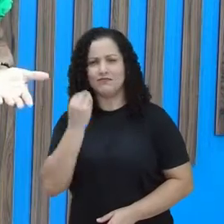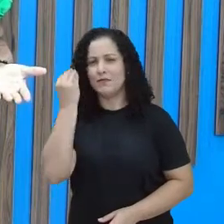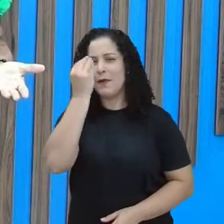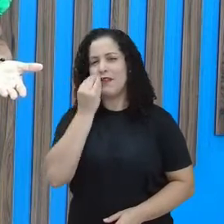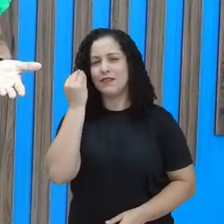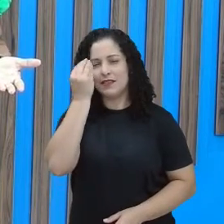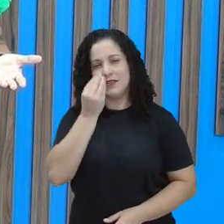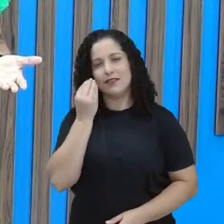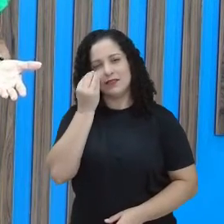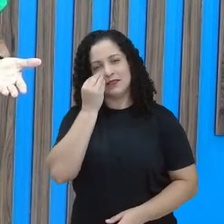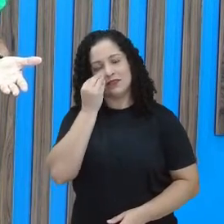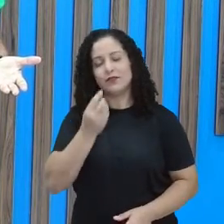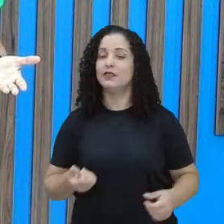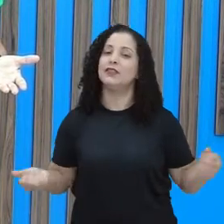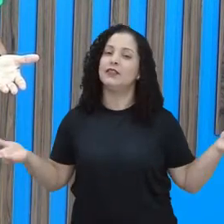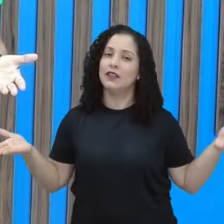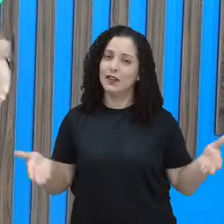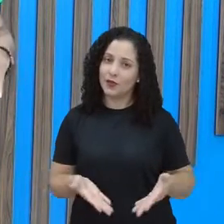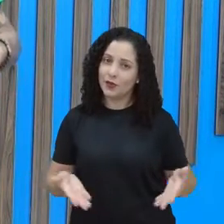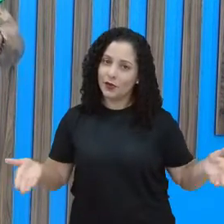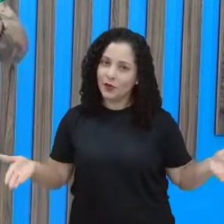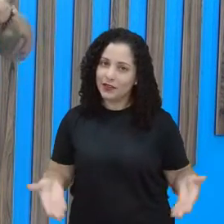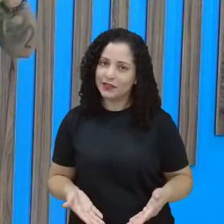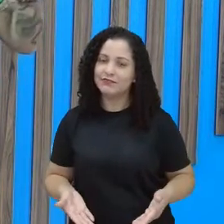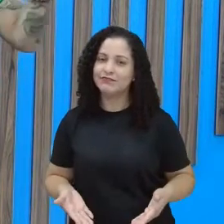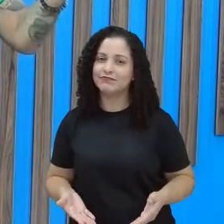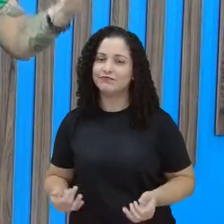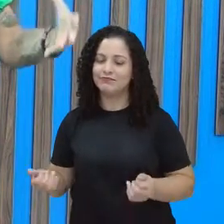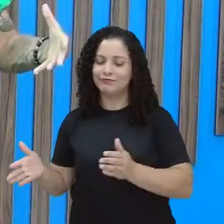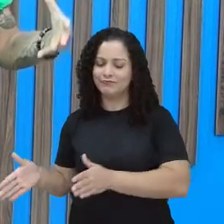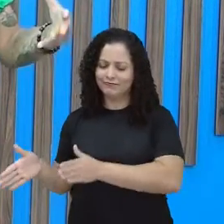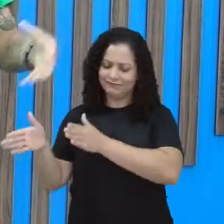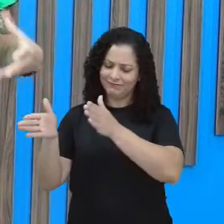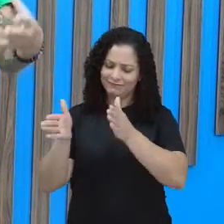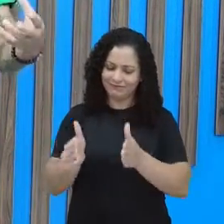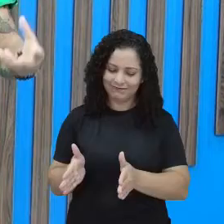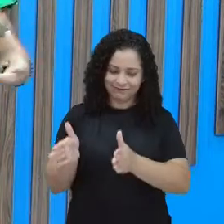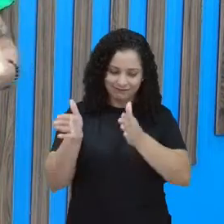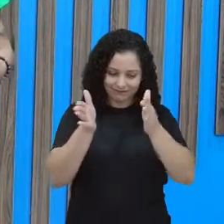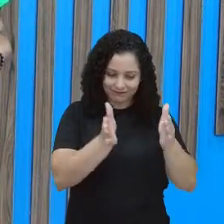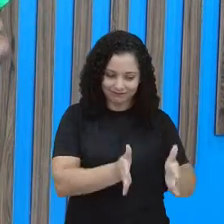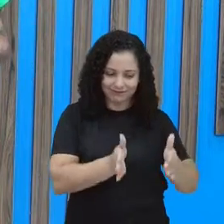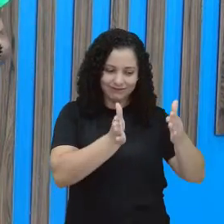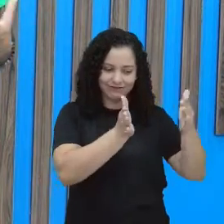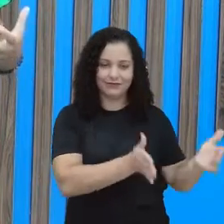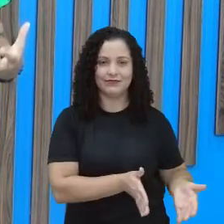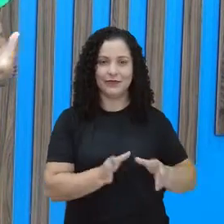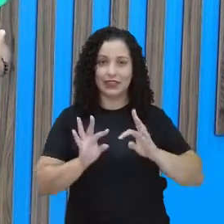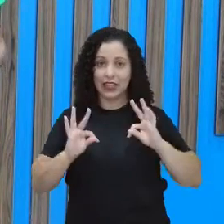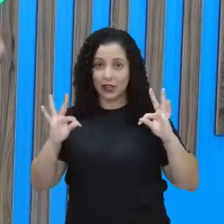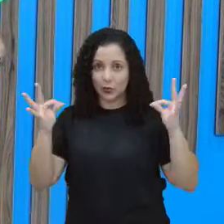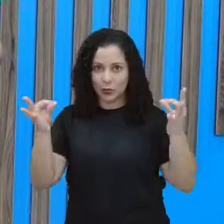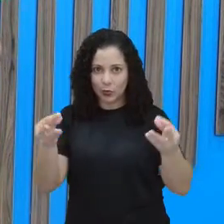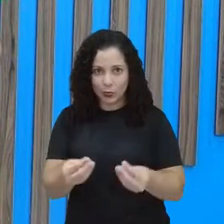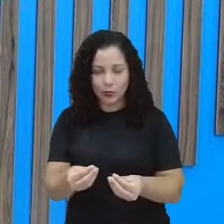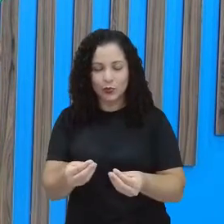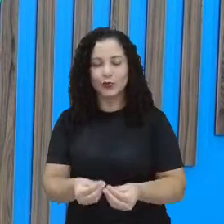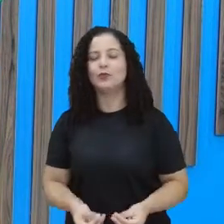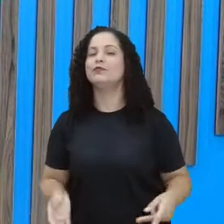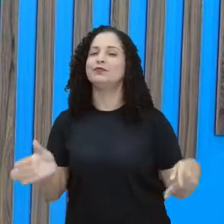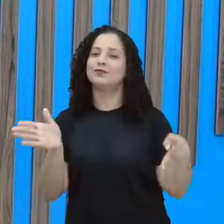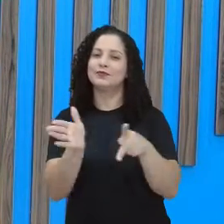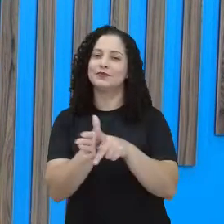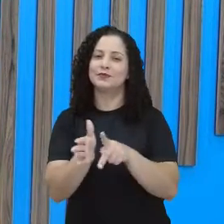vivendo uma fase específica e que viveremos outras. E todas essas fases, elas fazem parte da